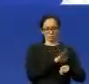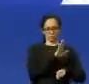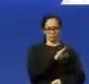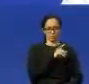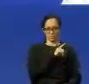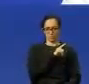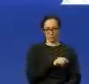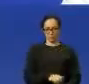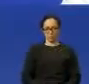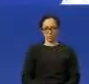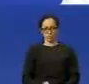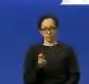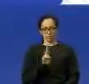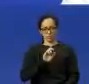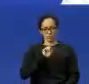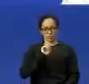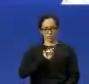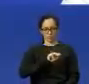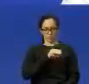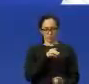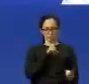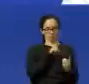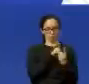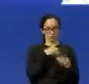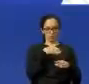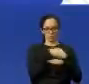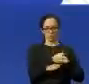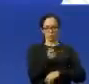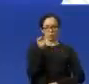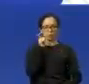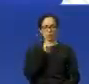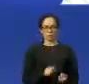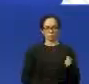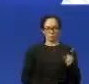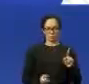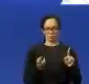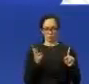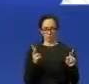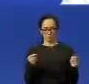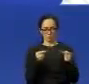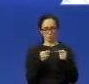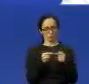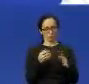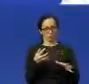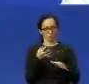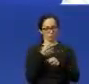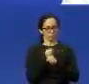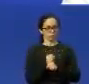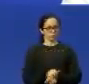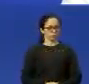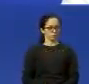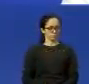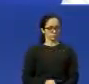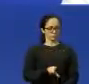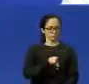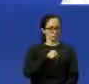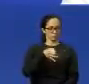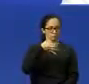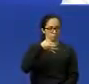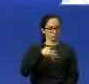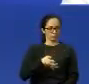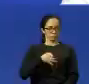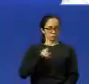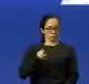a entre ali 1 milhão de clientes, a gente vai trabalhar entre 1 e 2 milhões, chegando então que a opção mais adequada